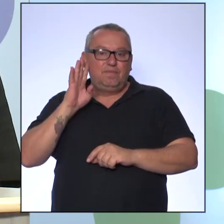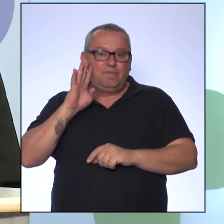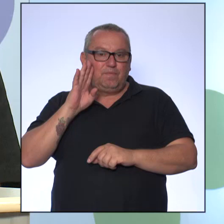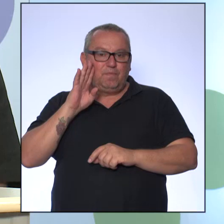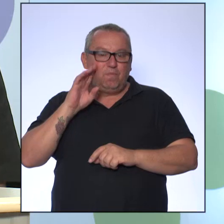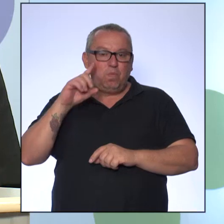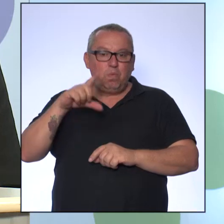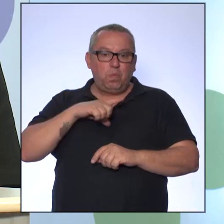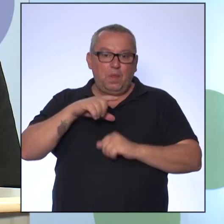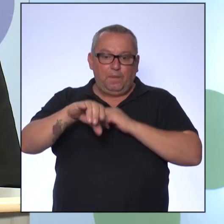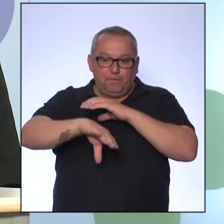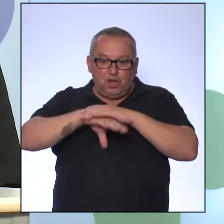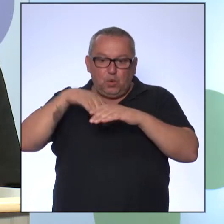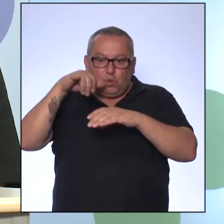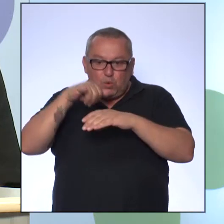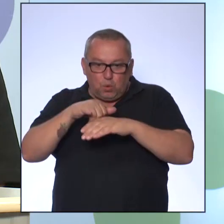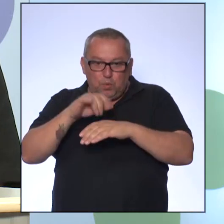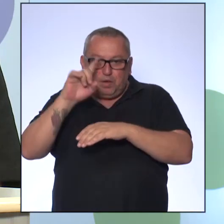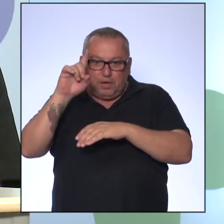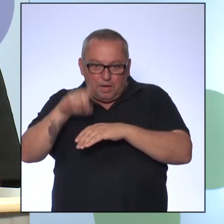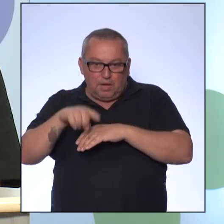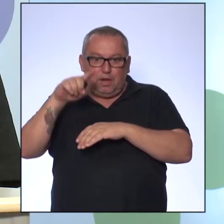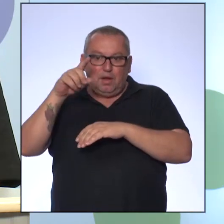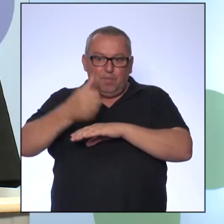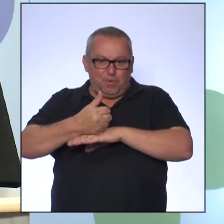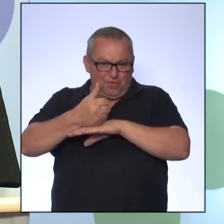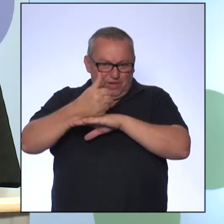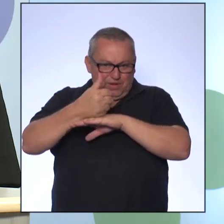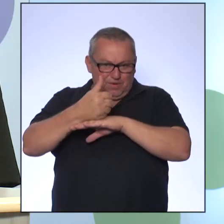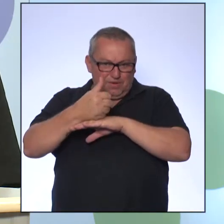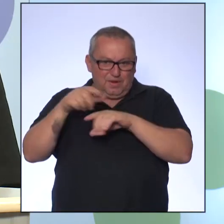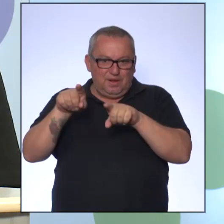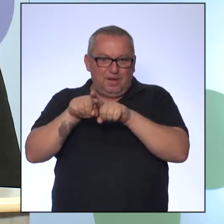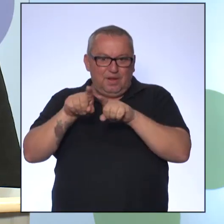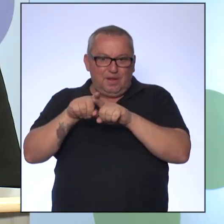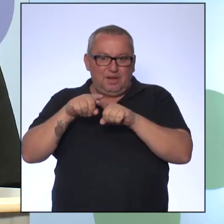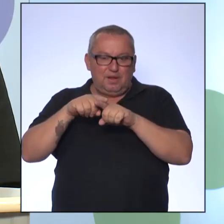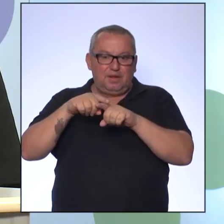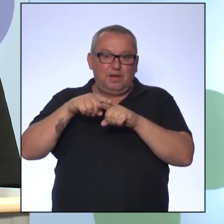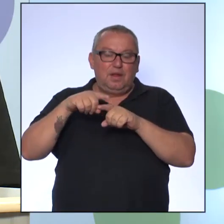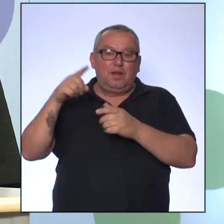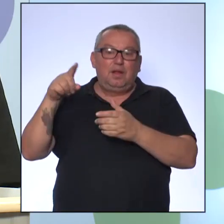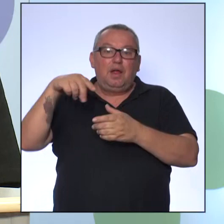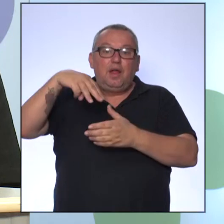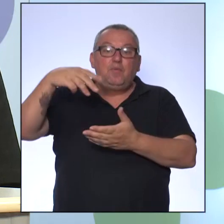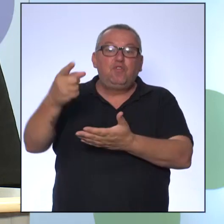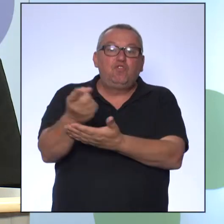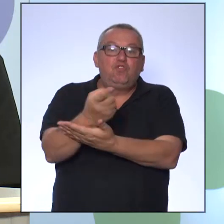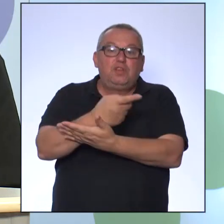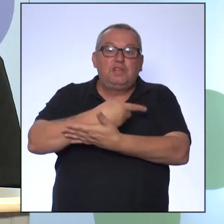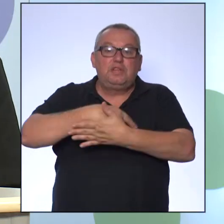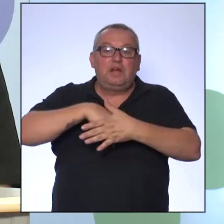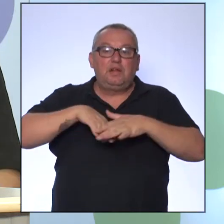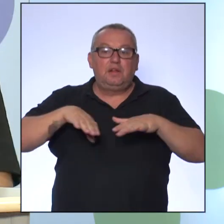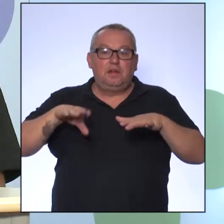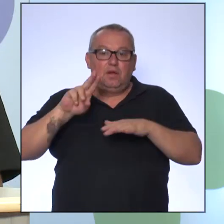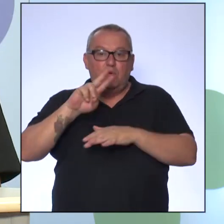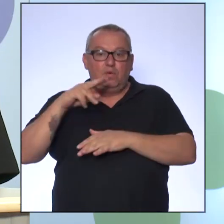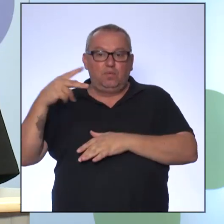ser youtuber é uma profissão? E eu quero fazer game designer. Como que eu faço? Eu faço também um curso da